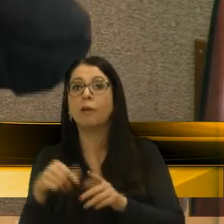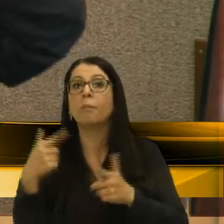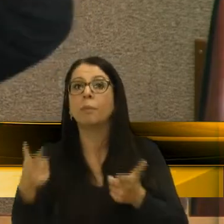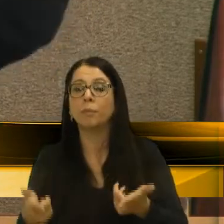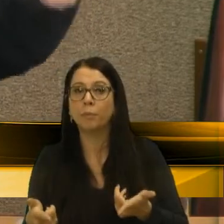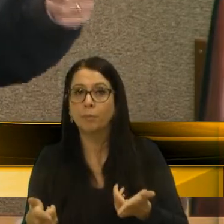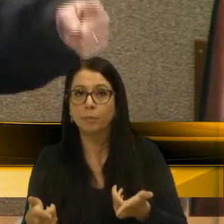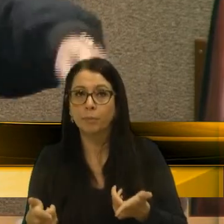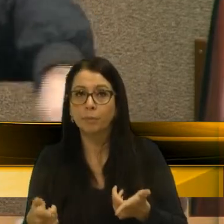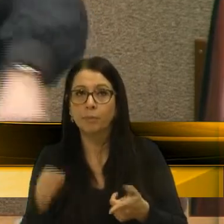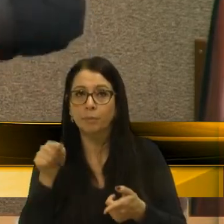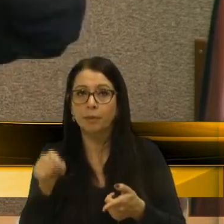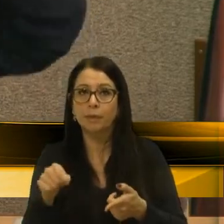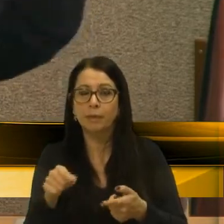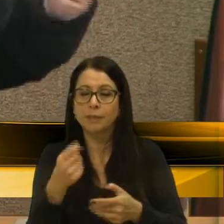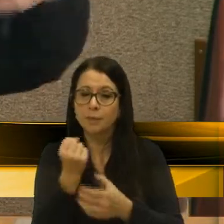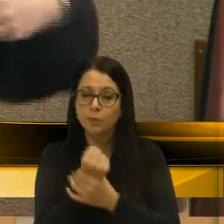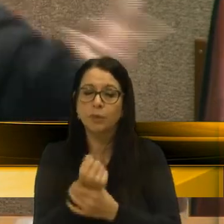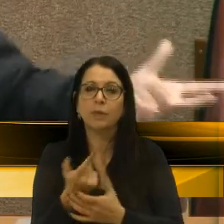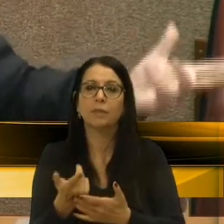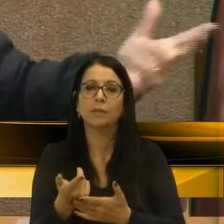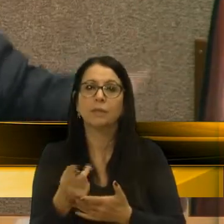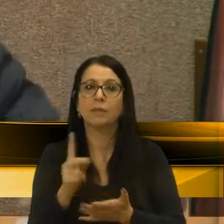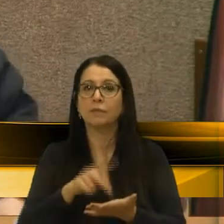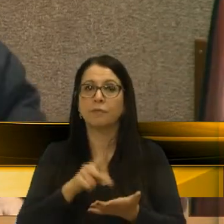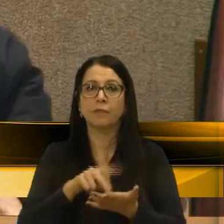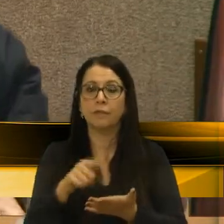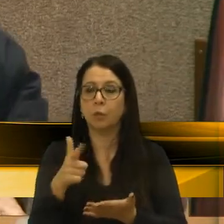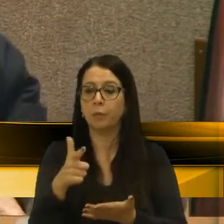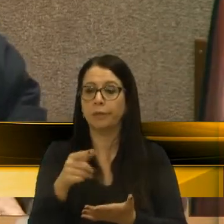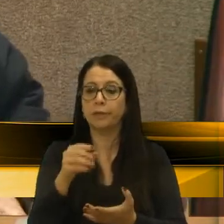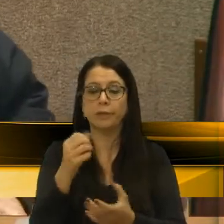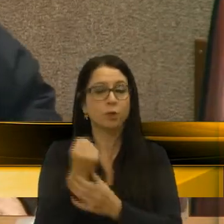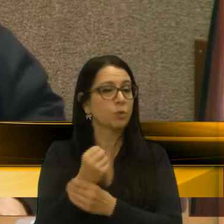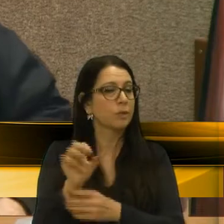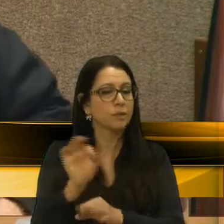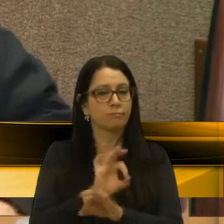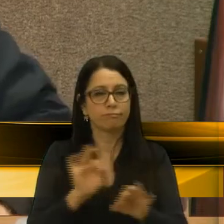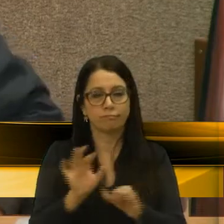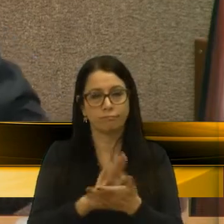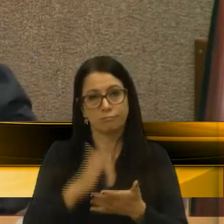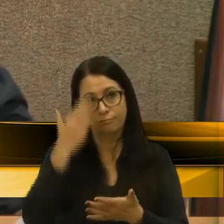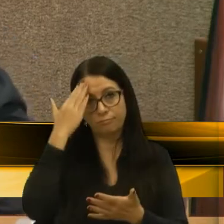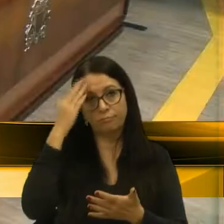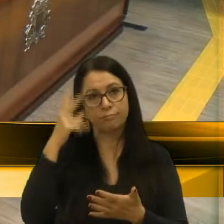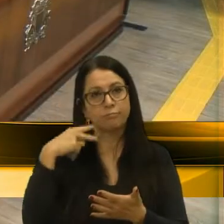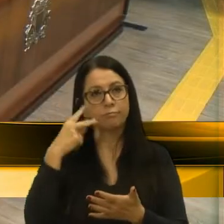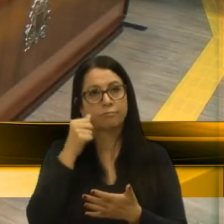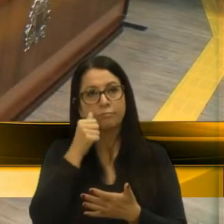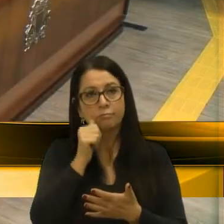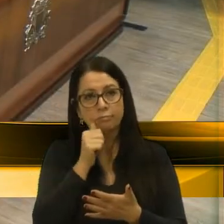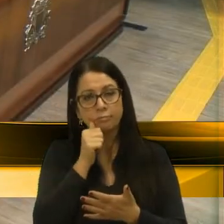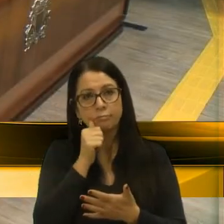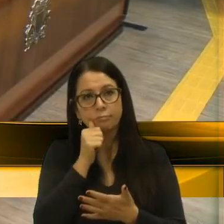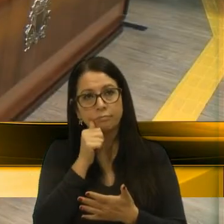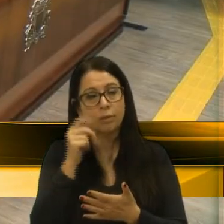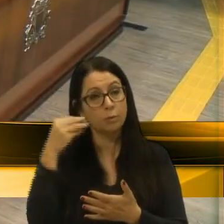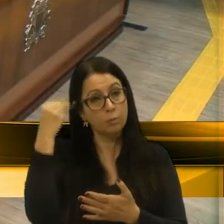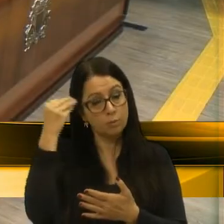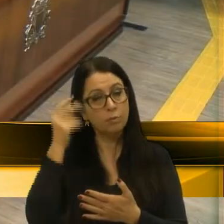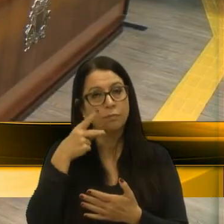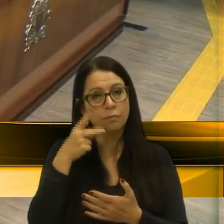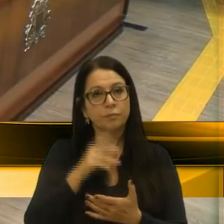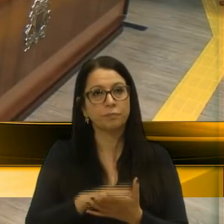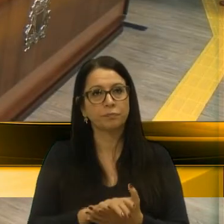onde? Para essa segurança, quando na verdade não existe segurança nenhuma. Obrigado, vereadora Paula. Uma psicóloga